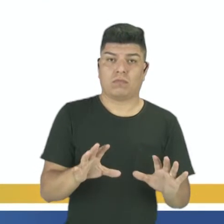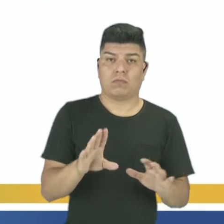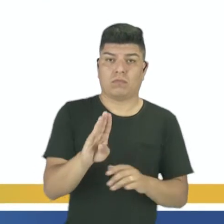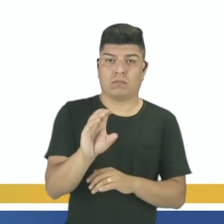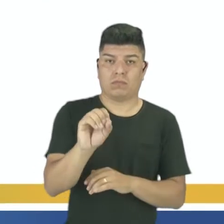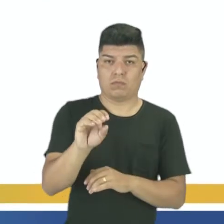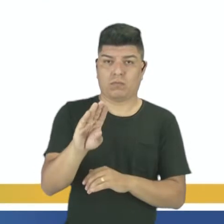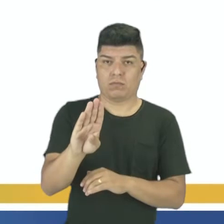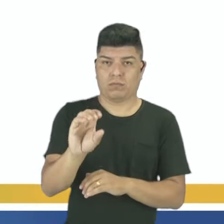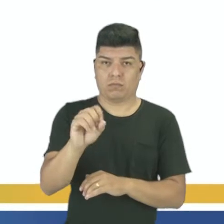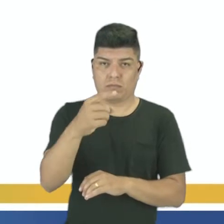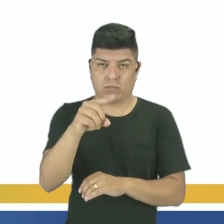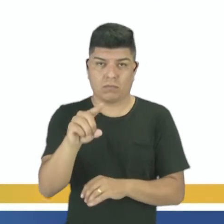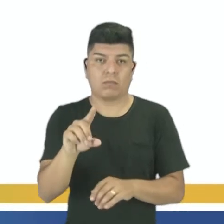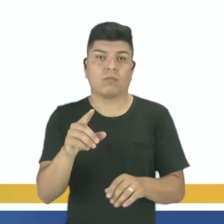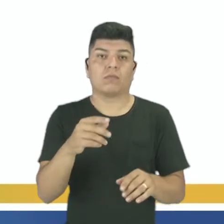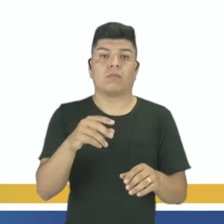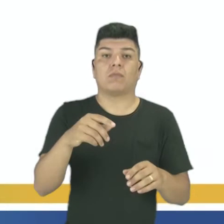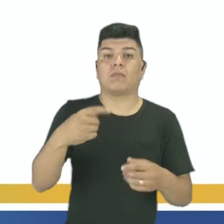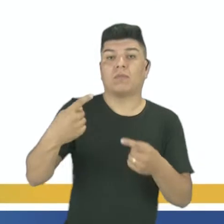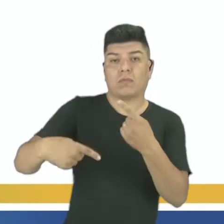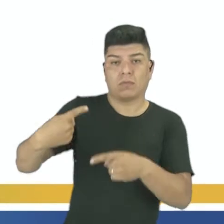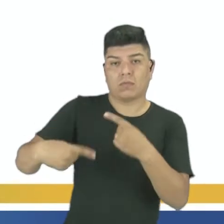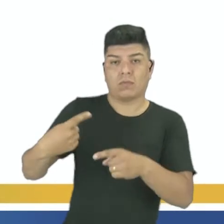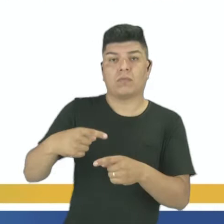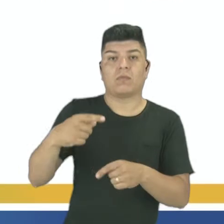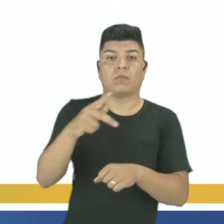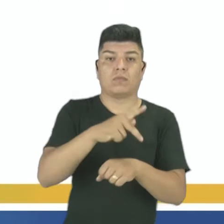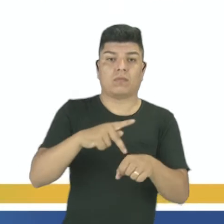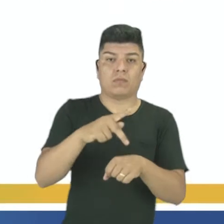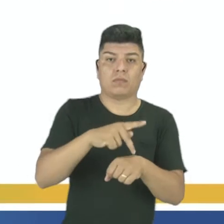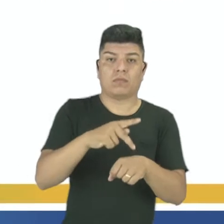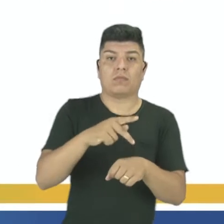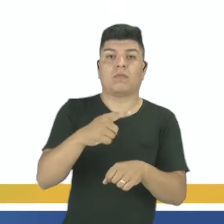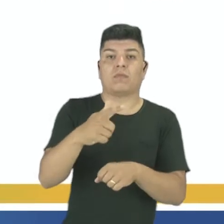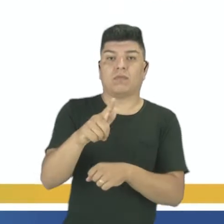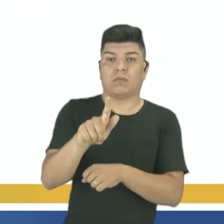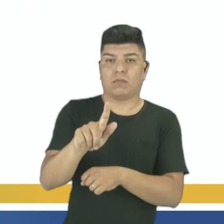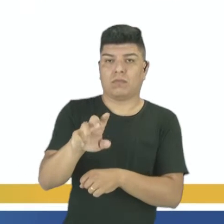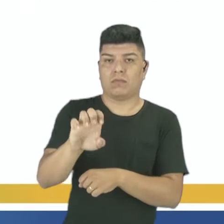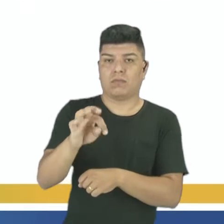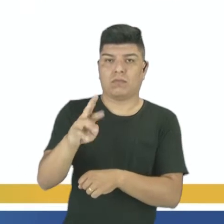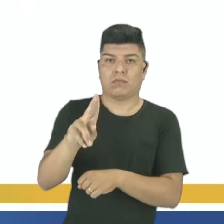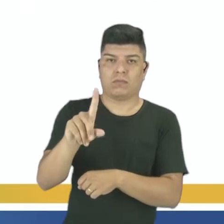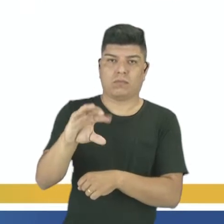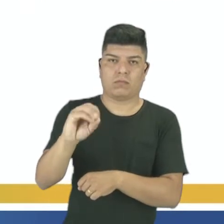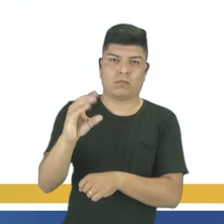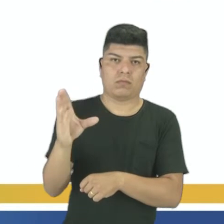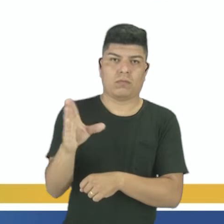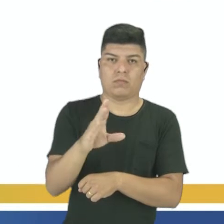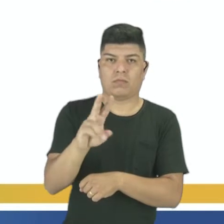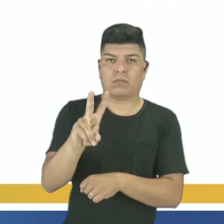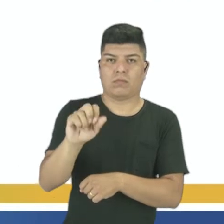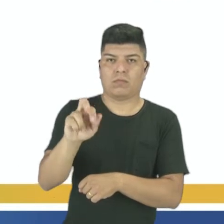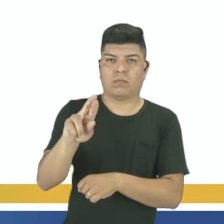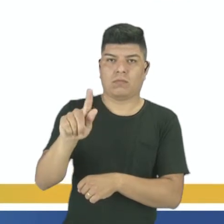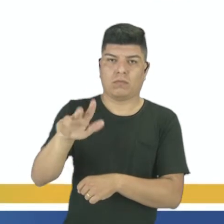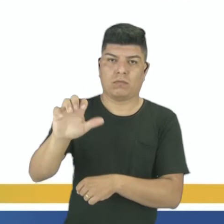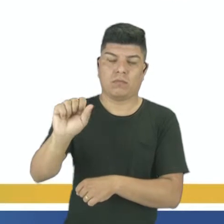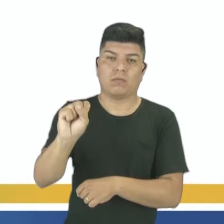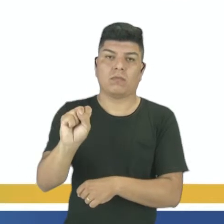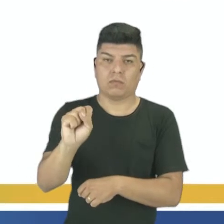Robôs, Redes Sociais e Política no Brasil, da Fundação Getúlio Vargas, mostra como robôs ou